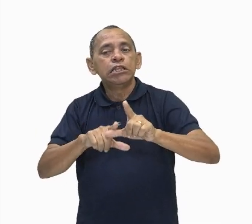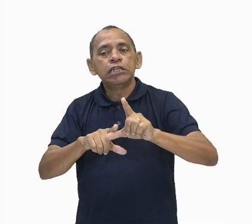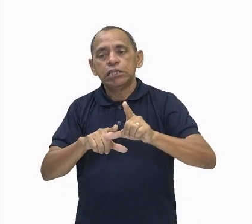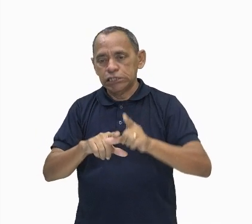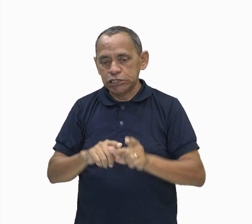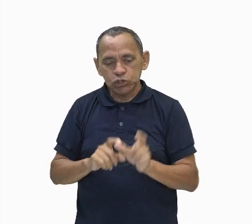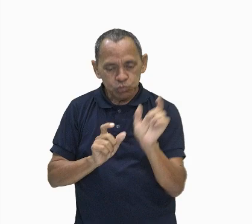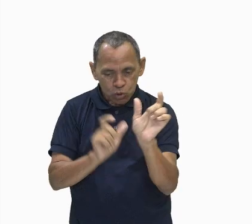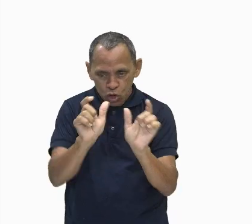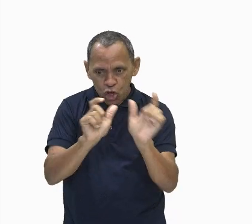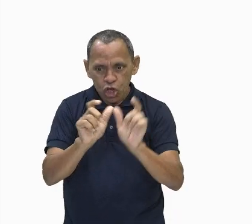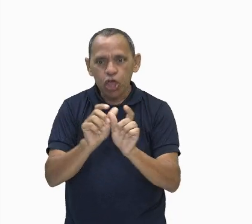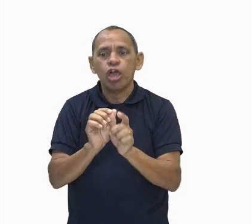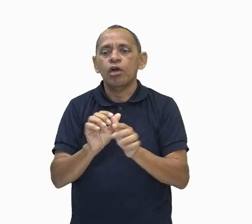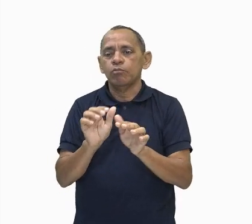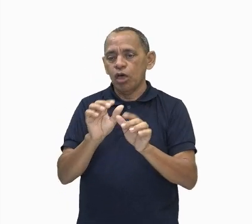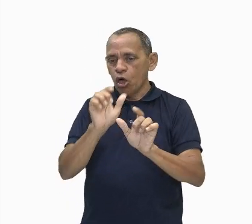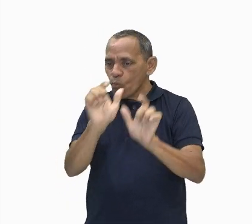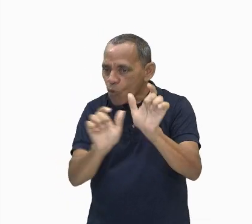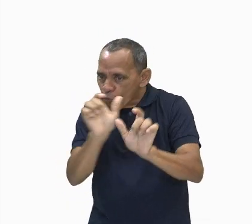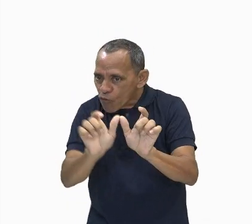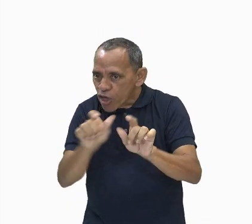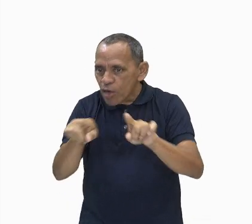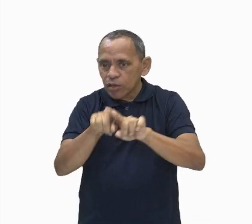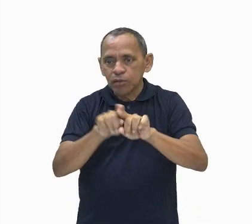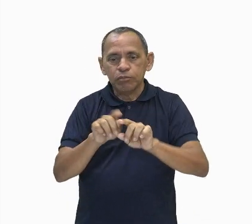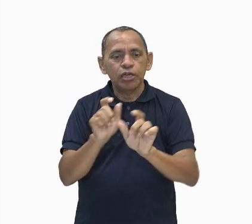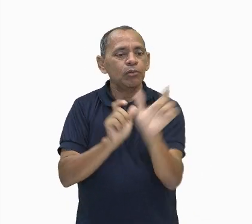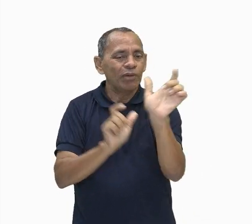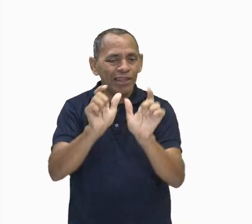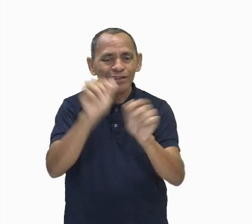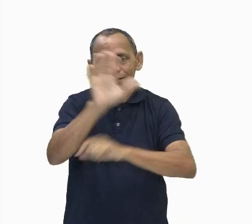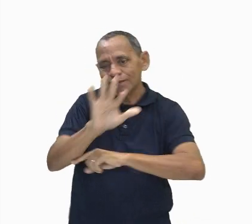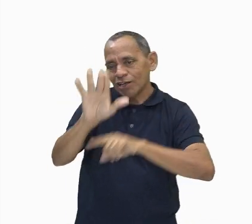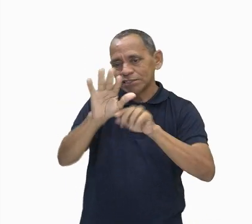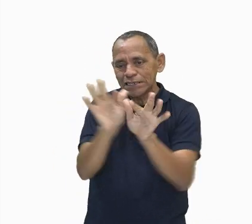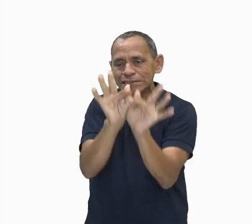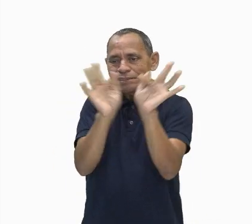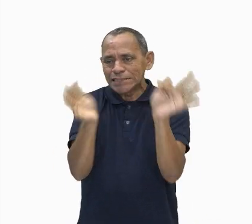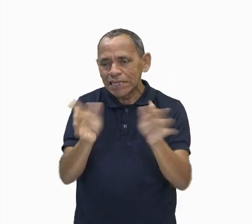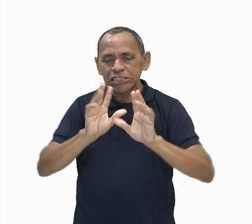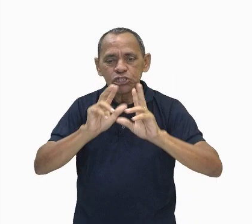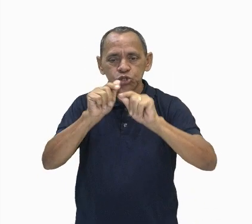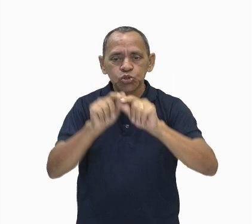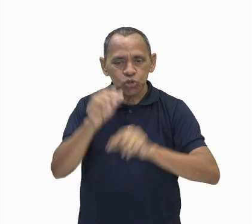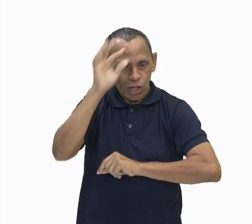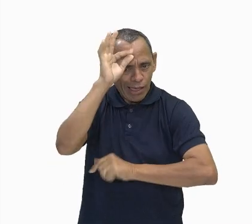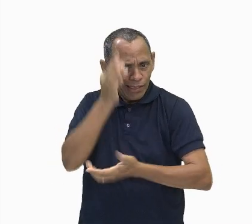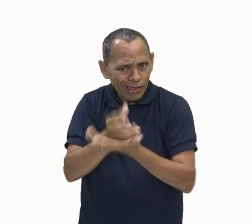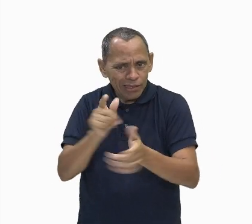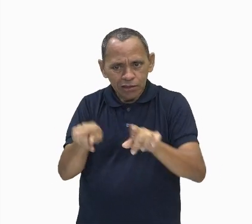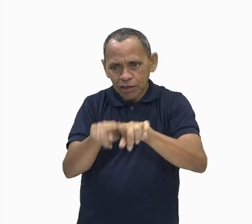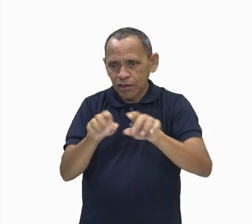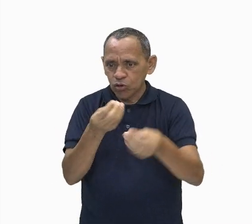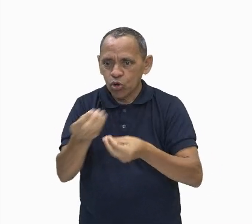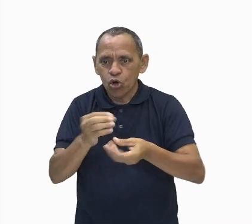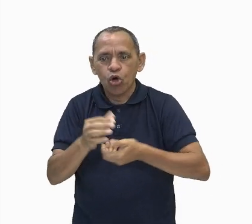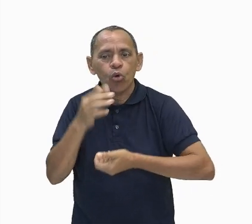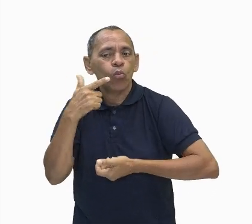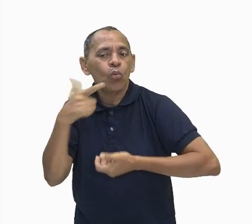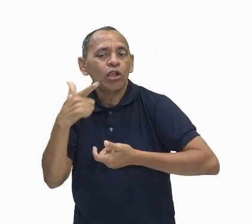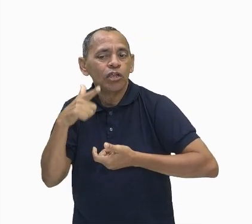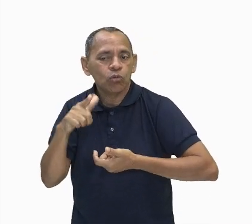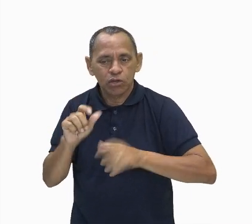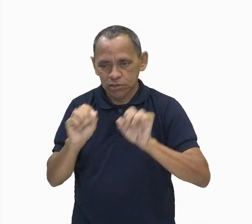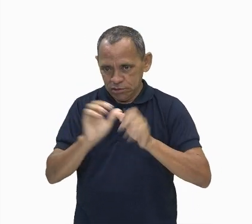sílabas, morfemas, palavras no geral e sintaxe, tudo aquilo que você compreende da língua verbal e consegue compreender,